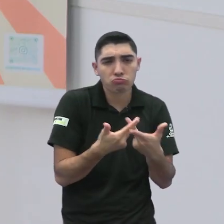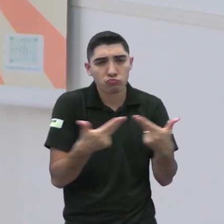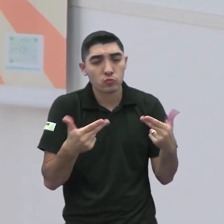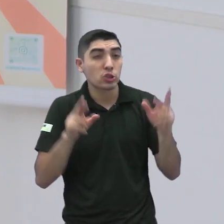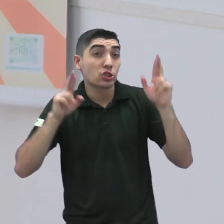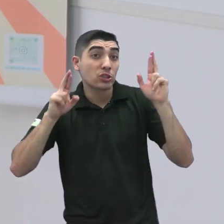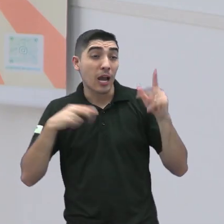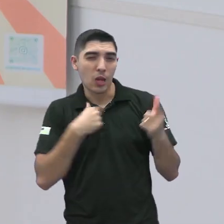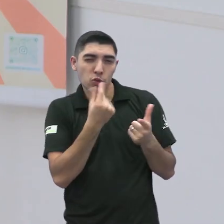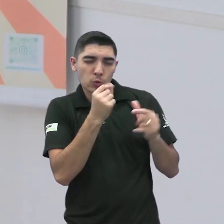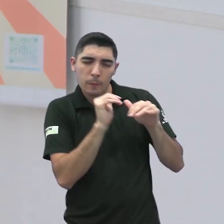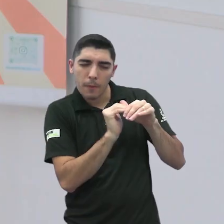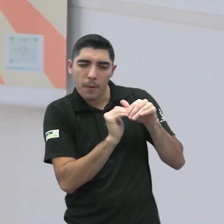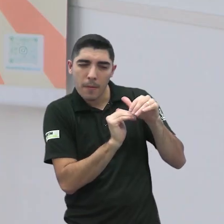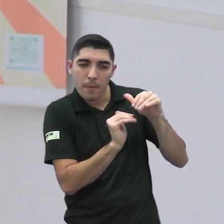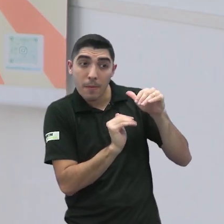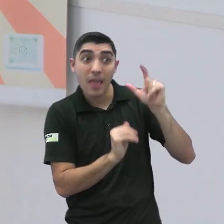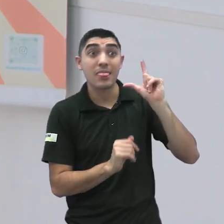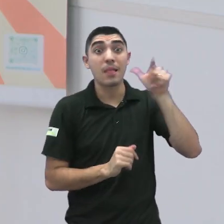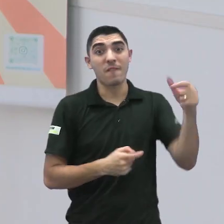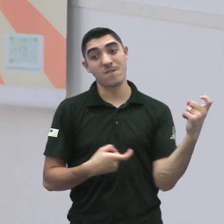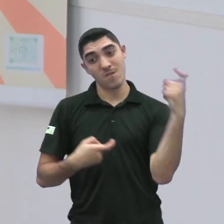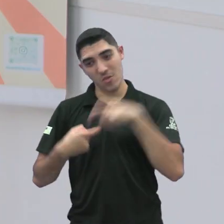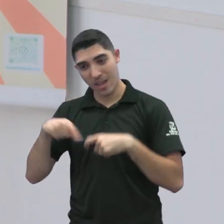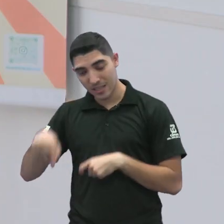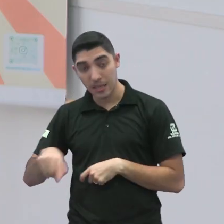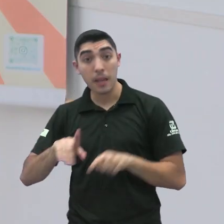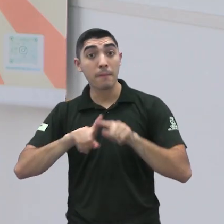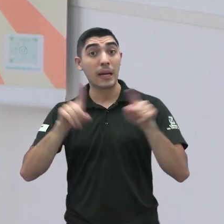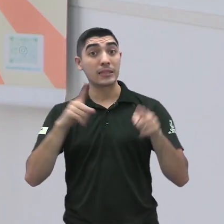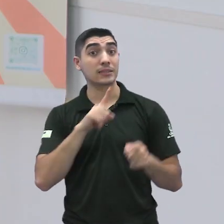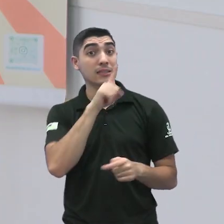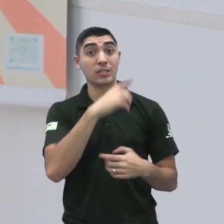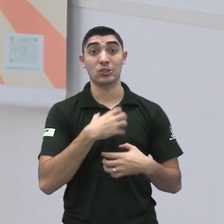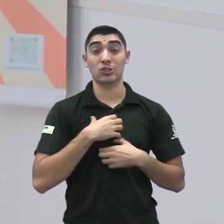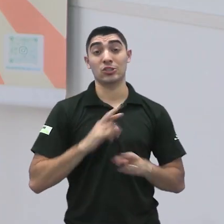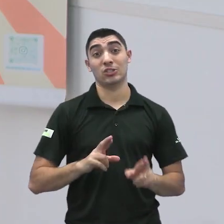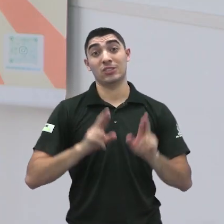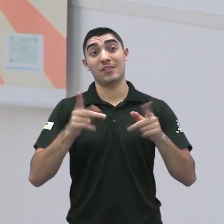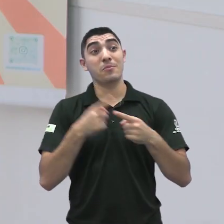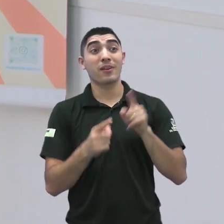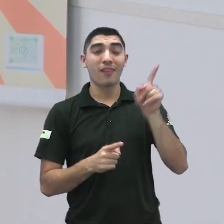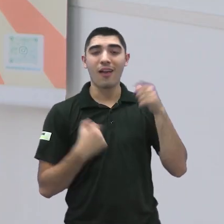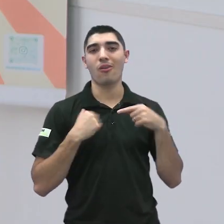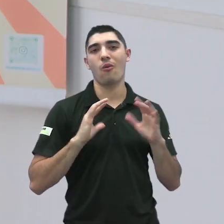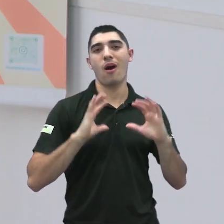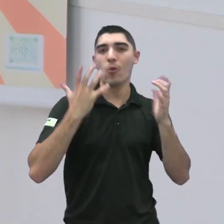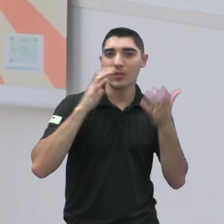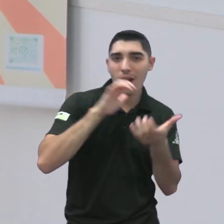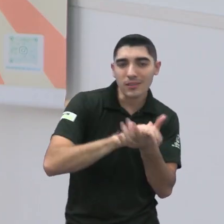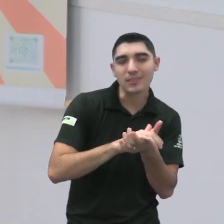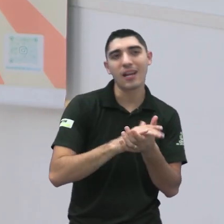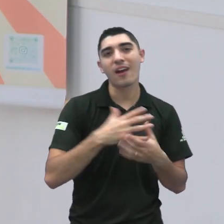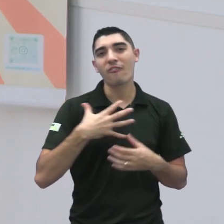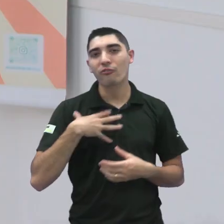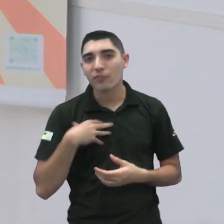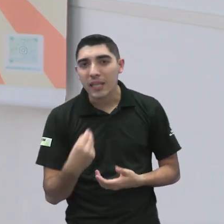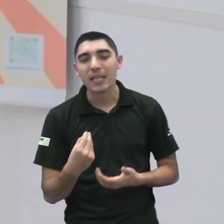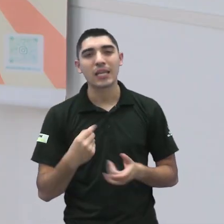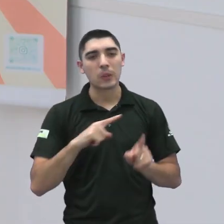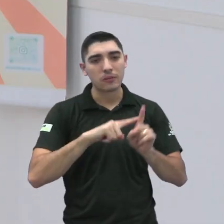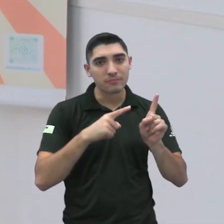meia para poder ter uma vida diferente aqui, né? Um retorno para cá. Porém, minha vida foi bem diferente porque eu acabei tendo uma família lá,